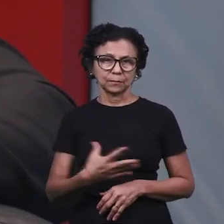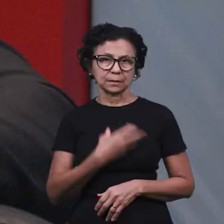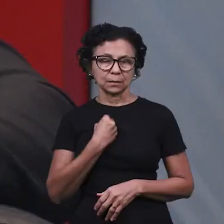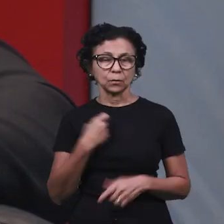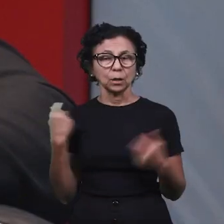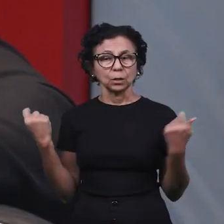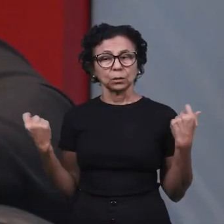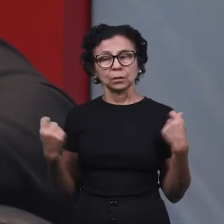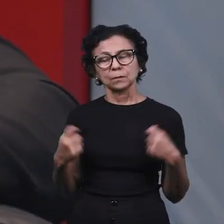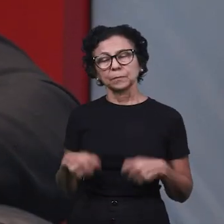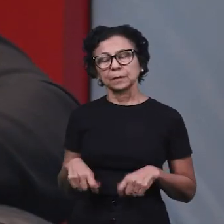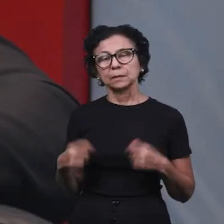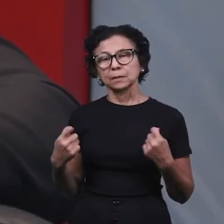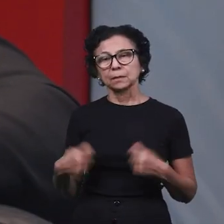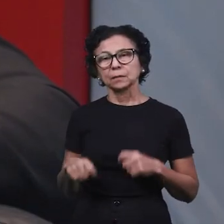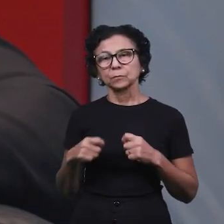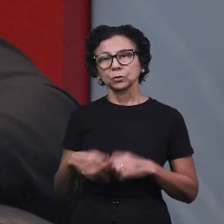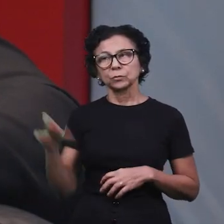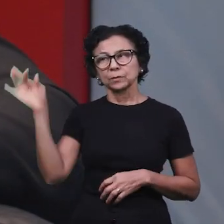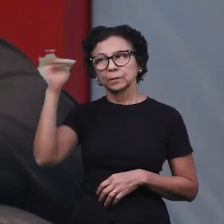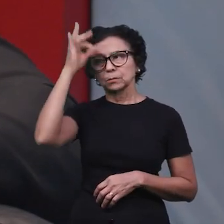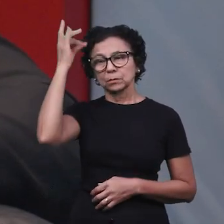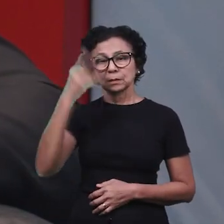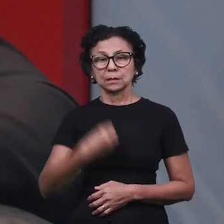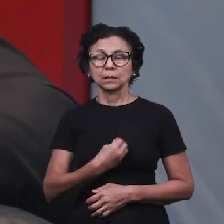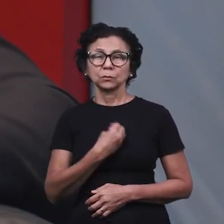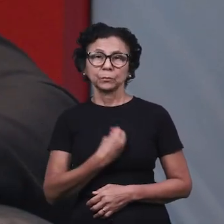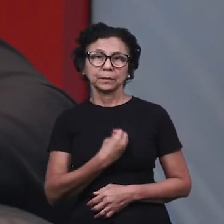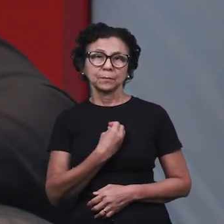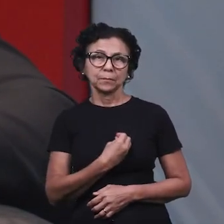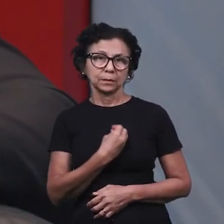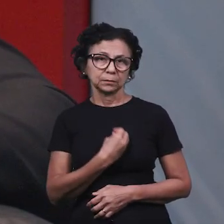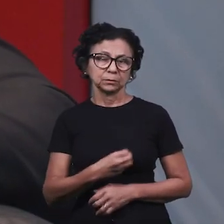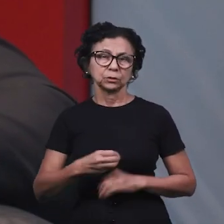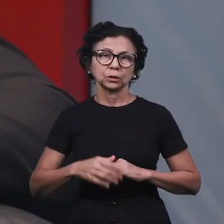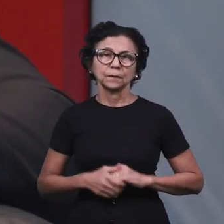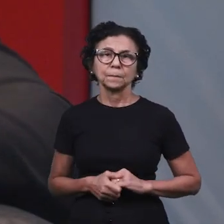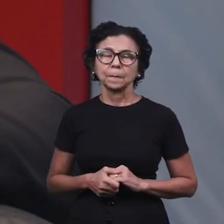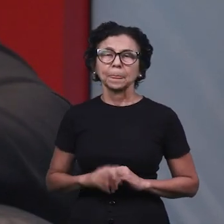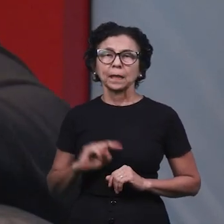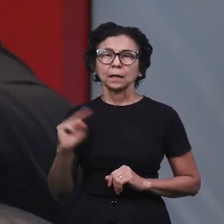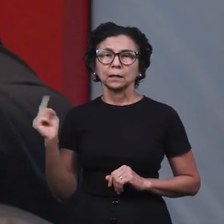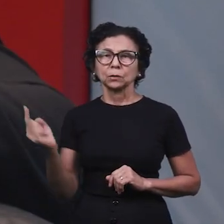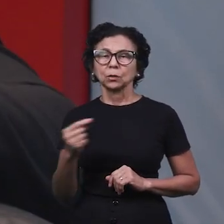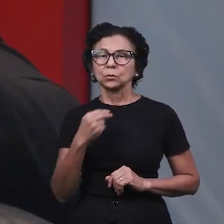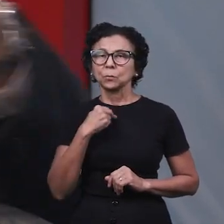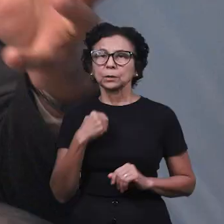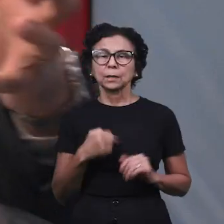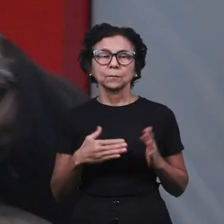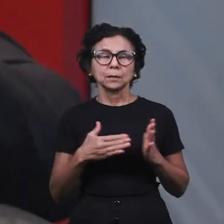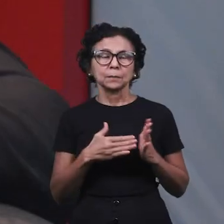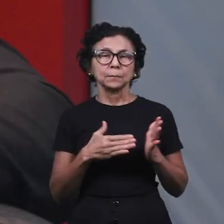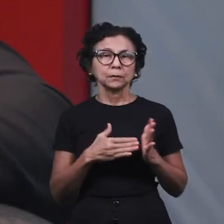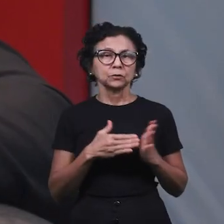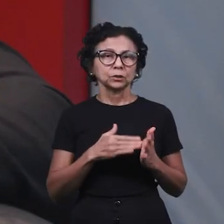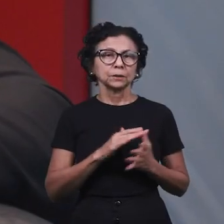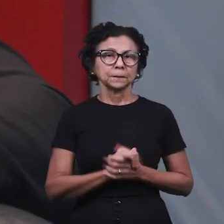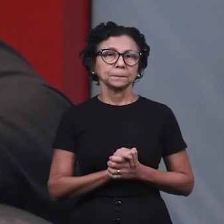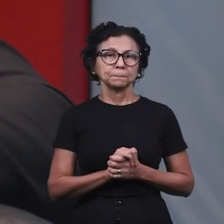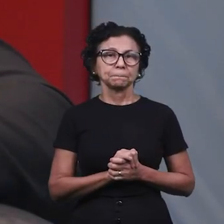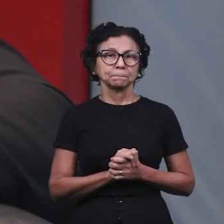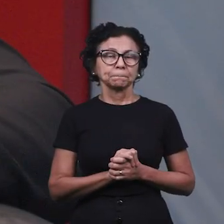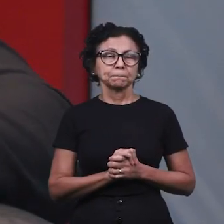não se revele. Nós não podemos permitir que esta ação gloriosa de Jesus, ela não se manifeste na nossa